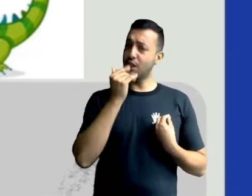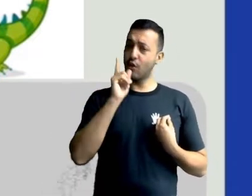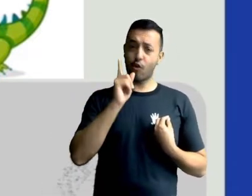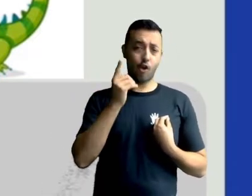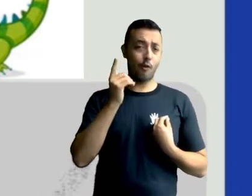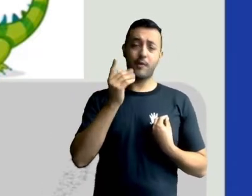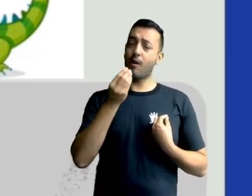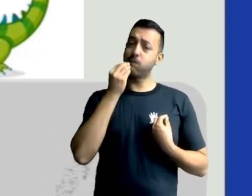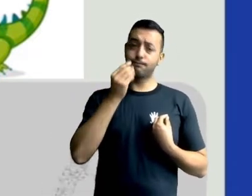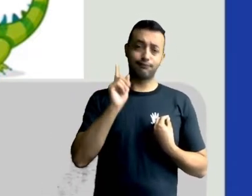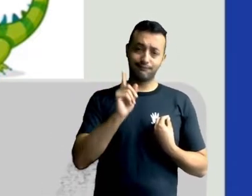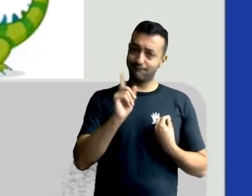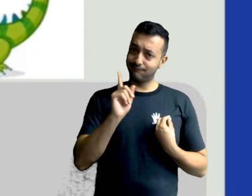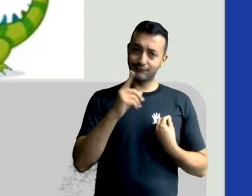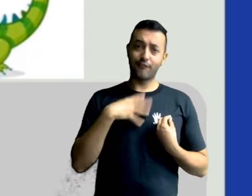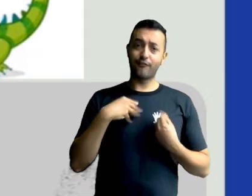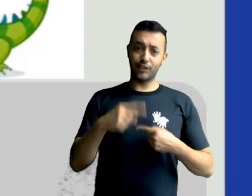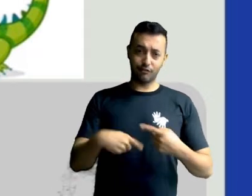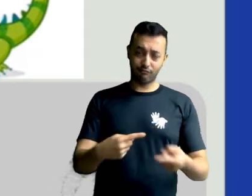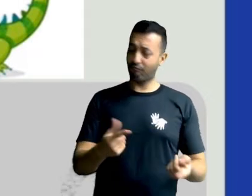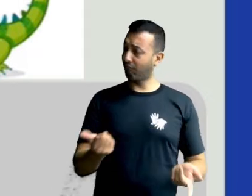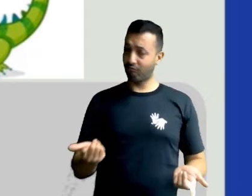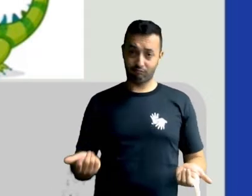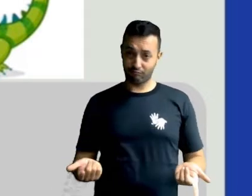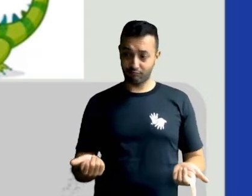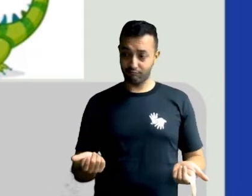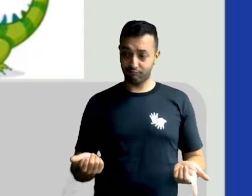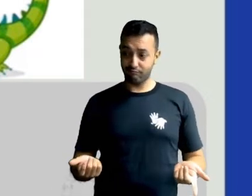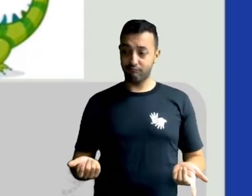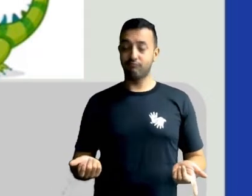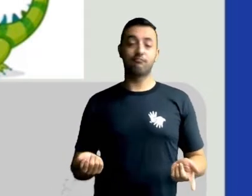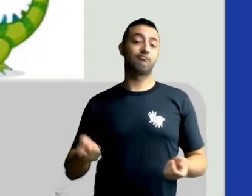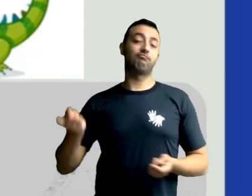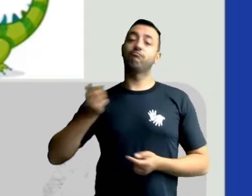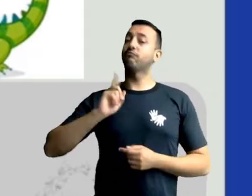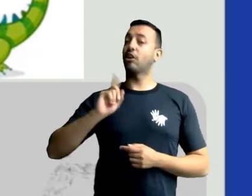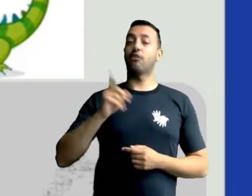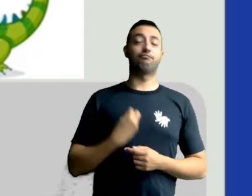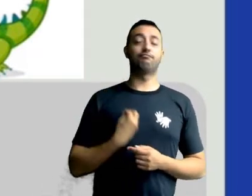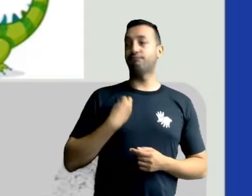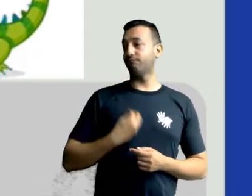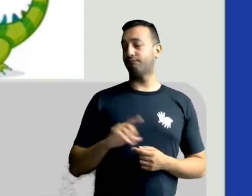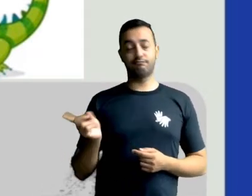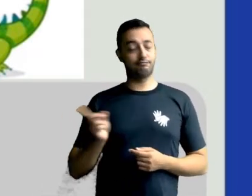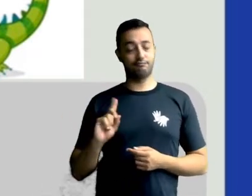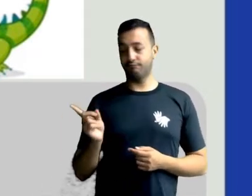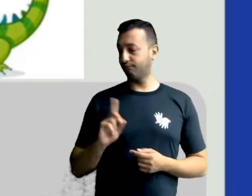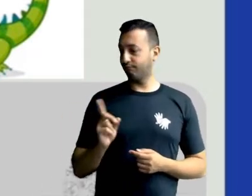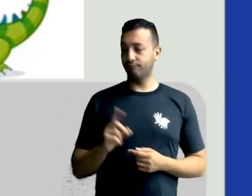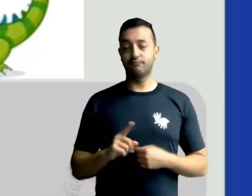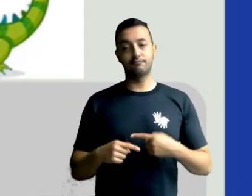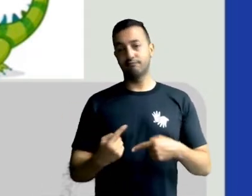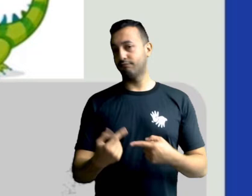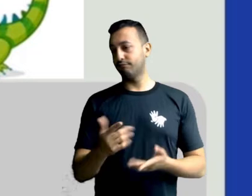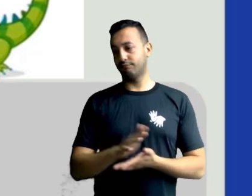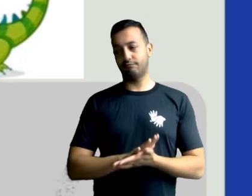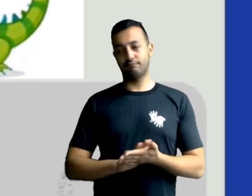respira, não come, não se alimenta e não gera outros sóis, tá? Ele não é um ser vivo, ele não